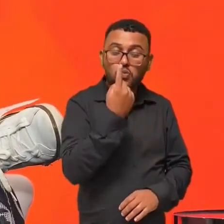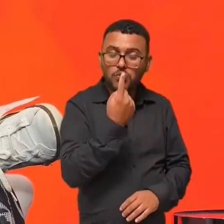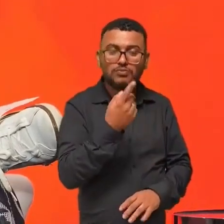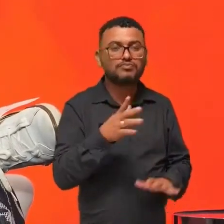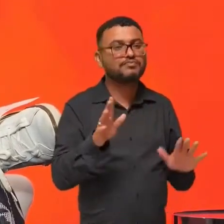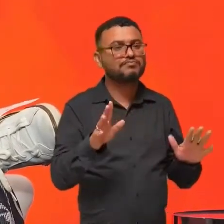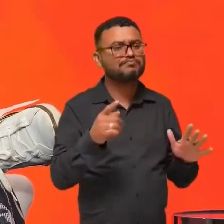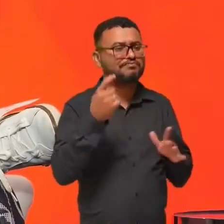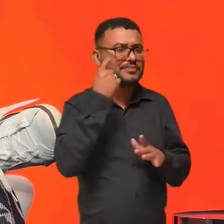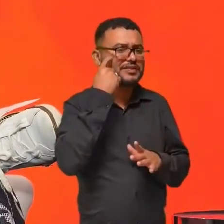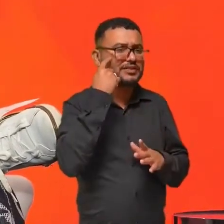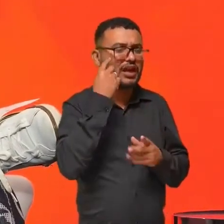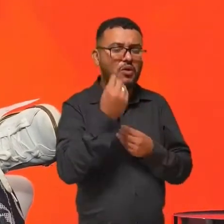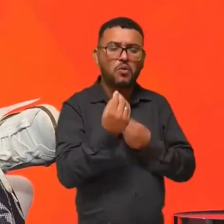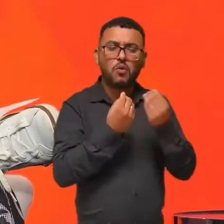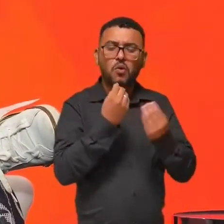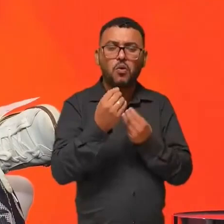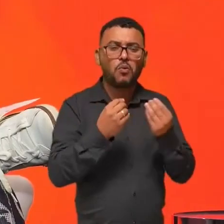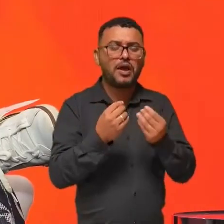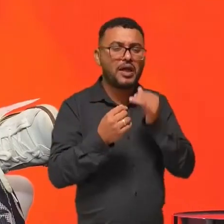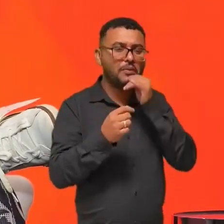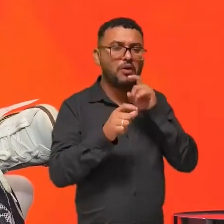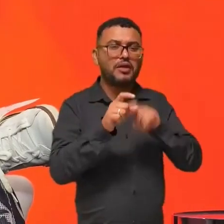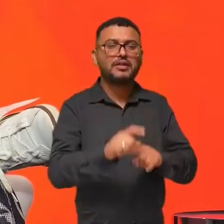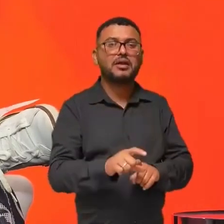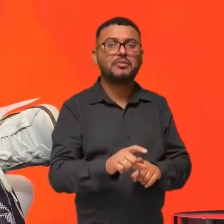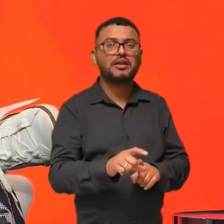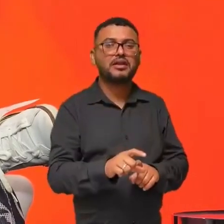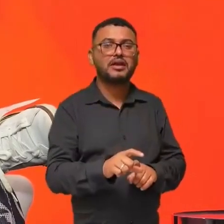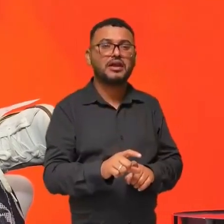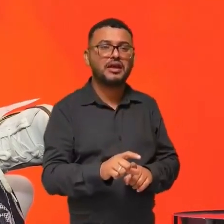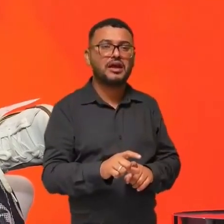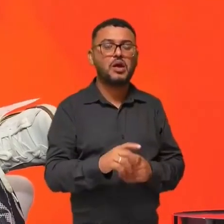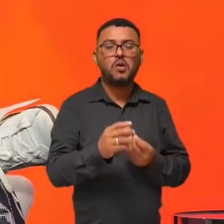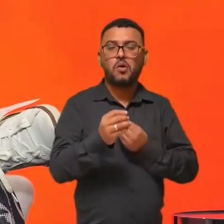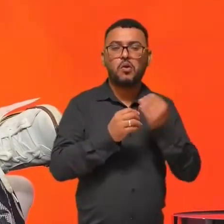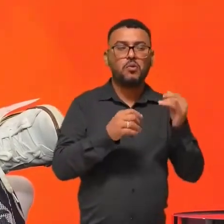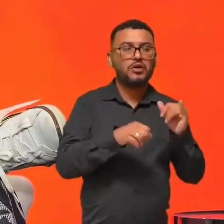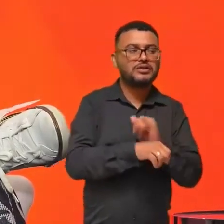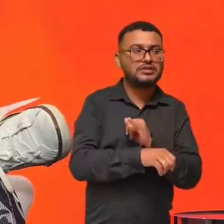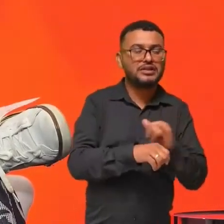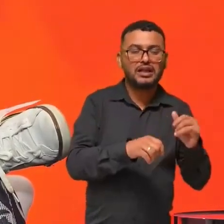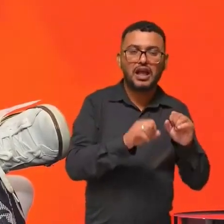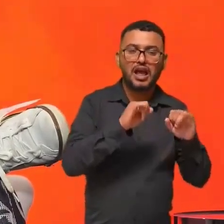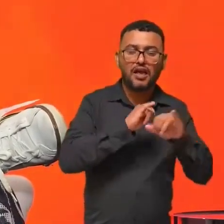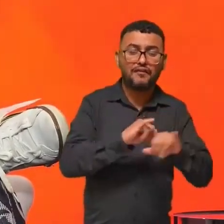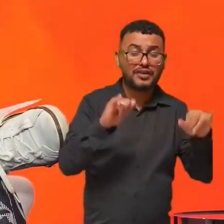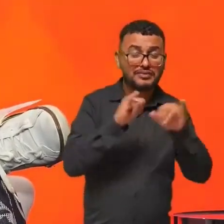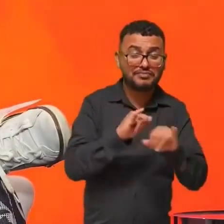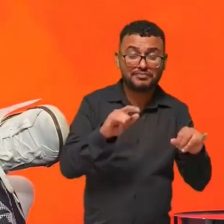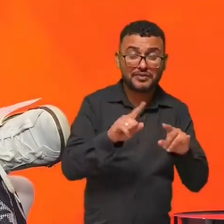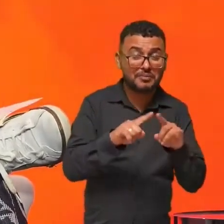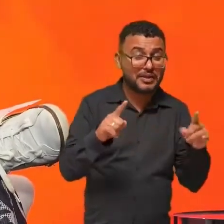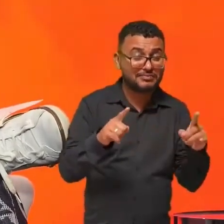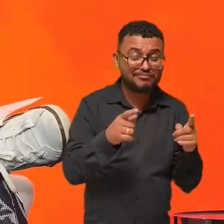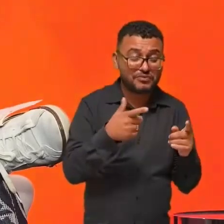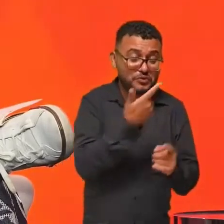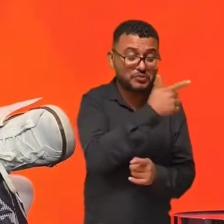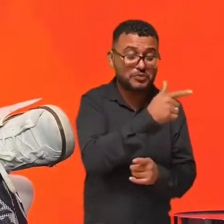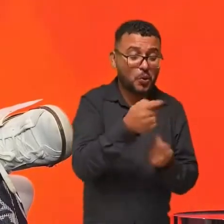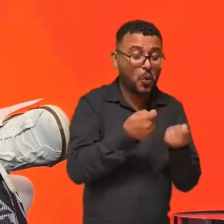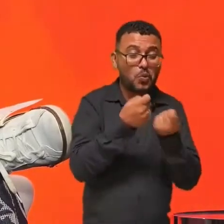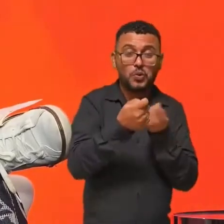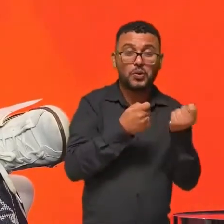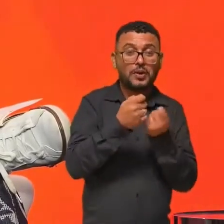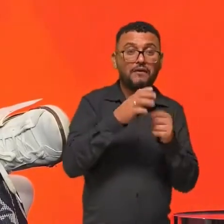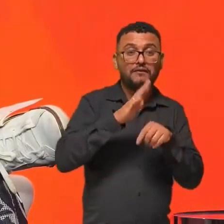depender dessas formas de mídia que, no fim das contas, não estão sob nosso controle e que, para fazer com que eles deixem de ser